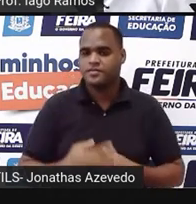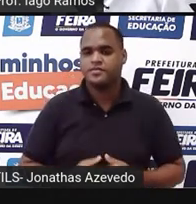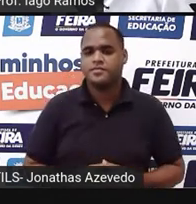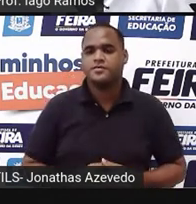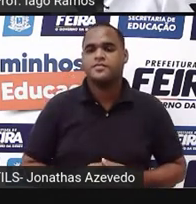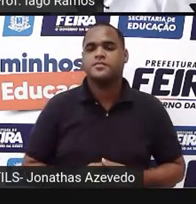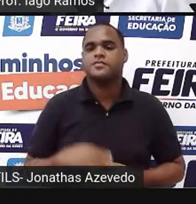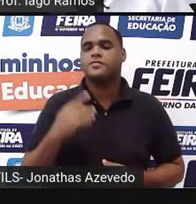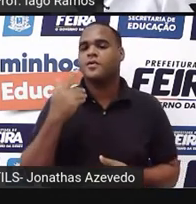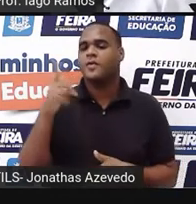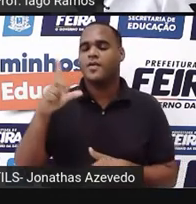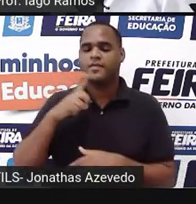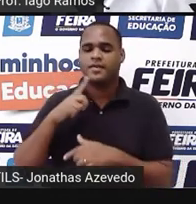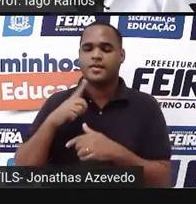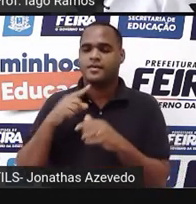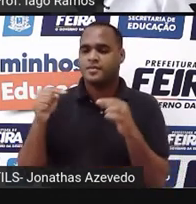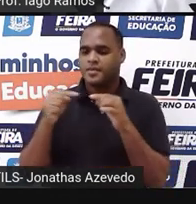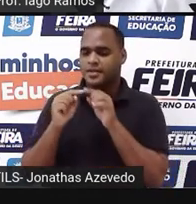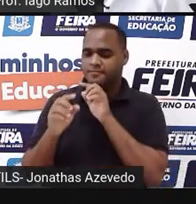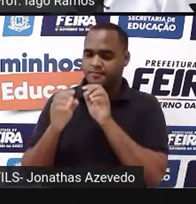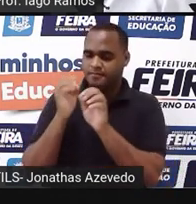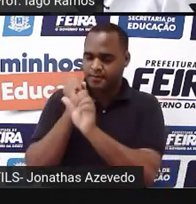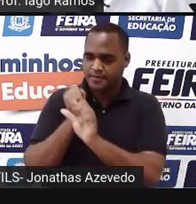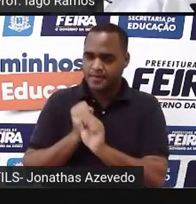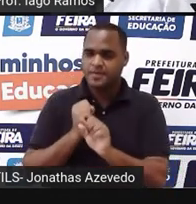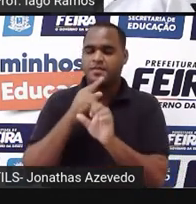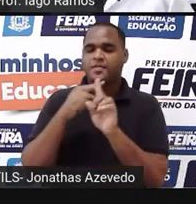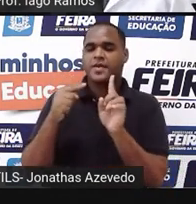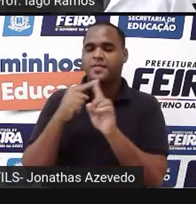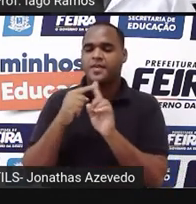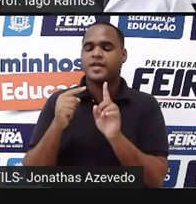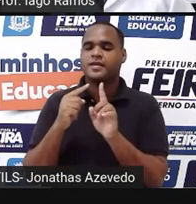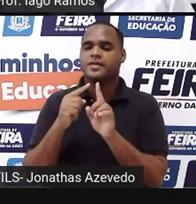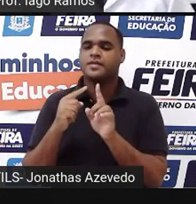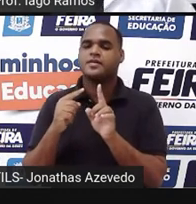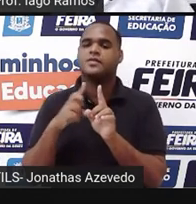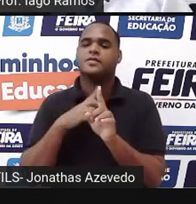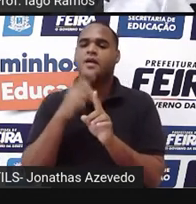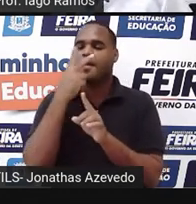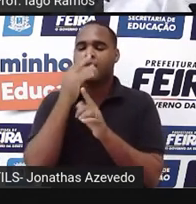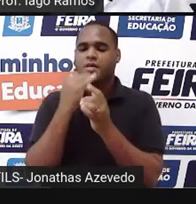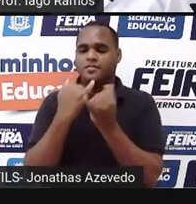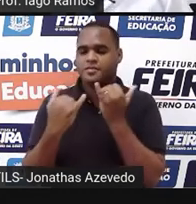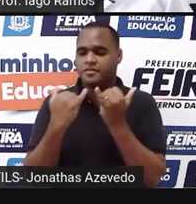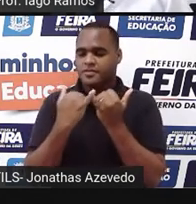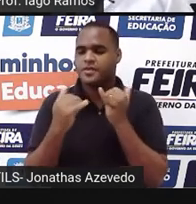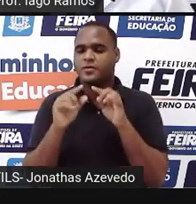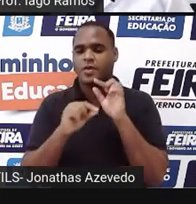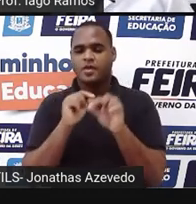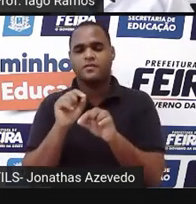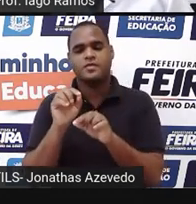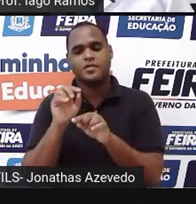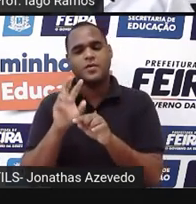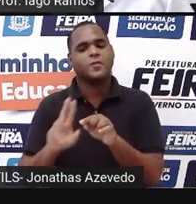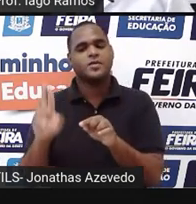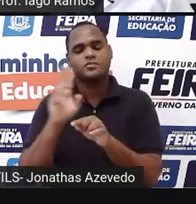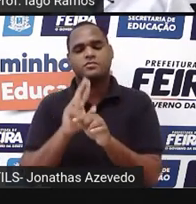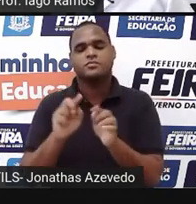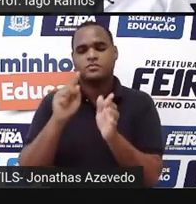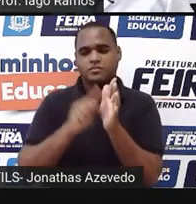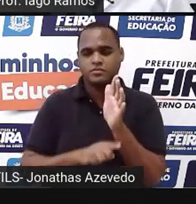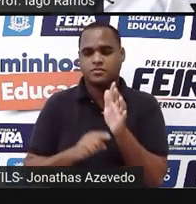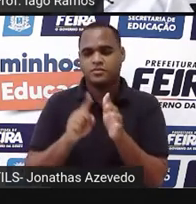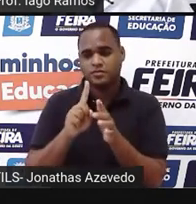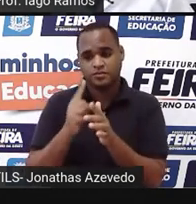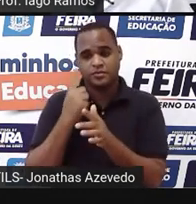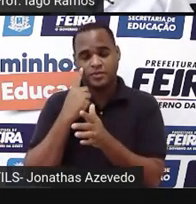E a outra é uma conta parecida, só que ali em cima, onde tem o mais, a gente usa o menos, tá? Então fica uma dívida